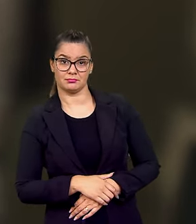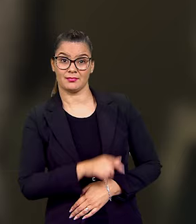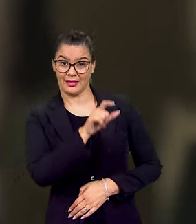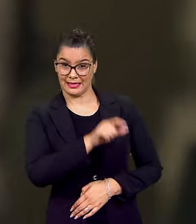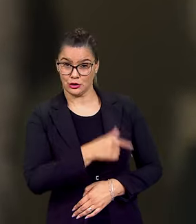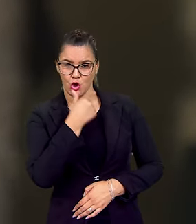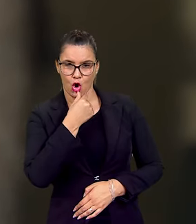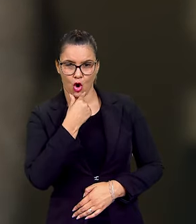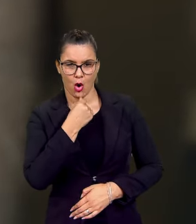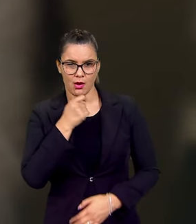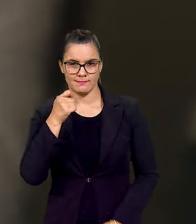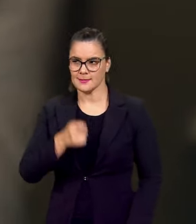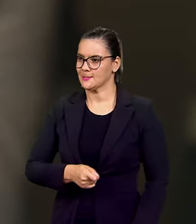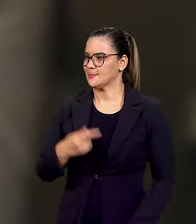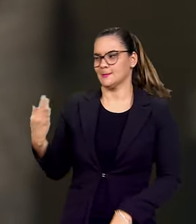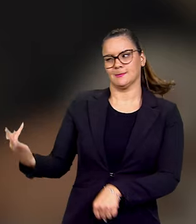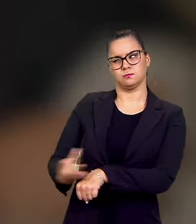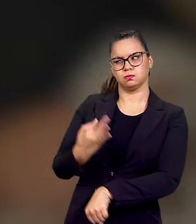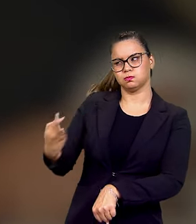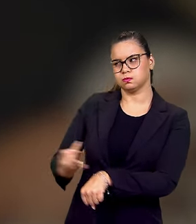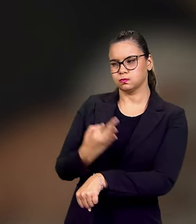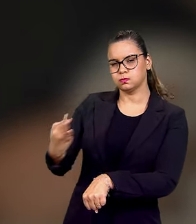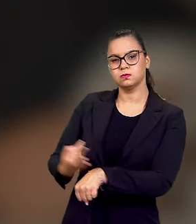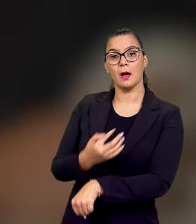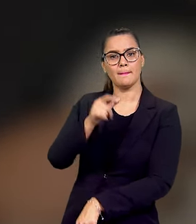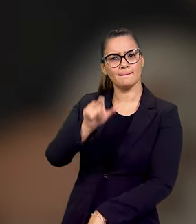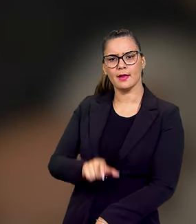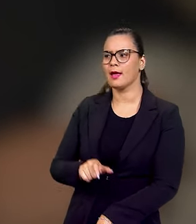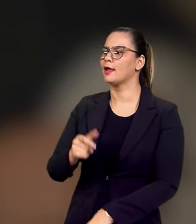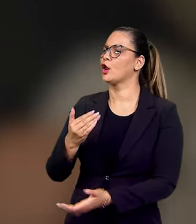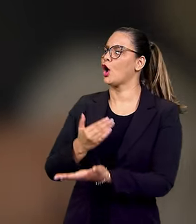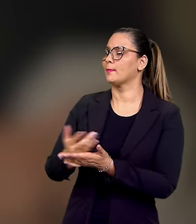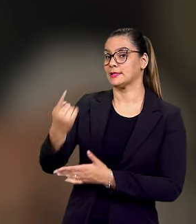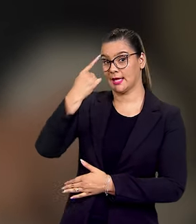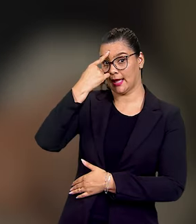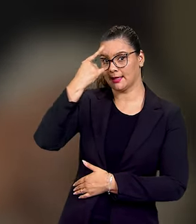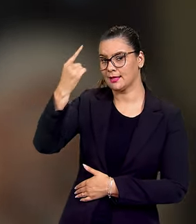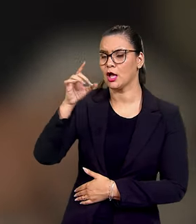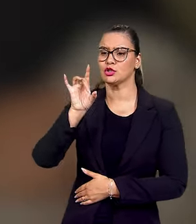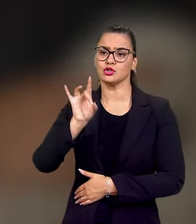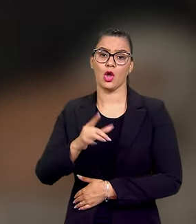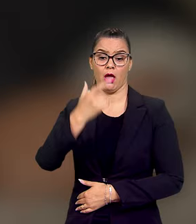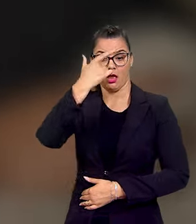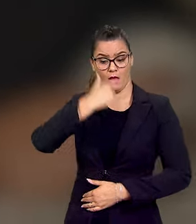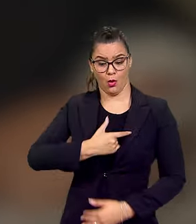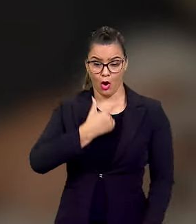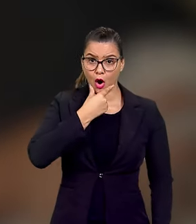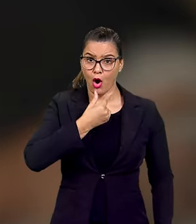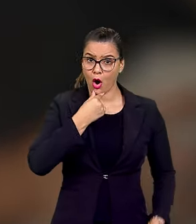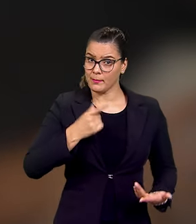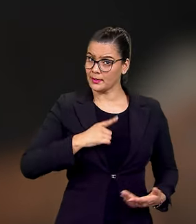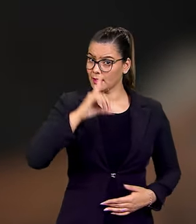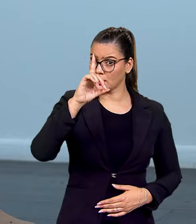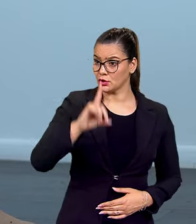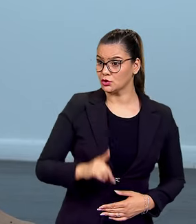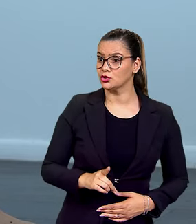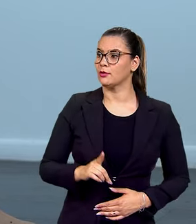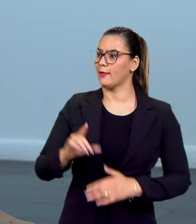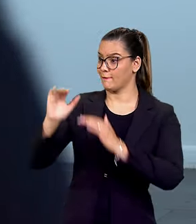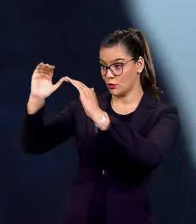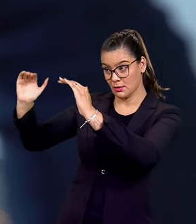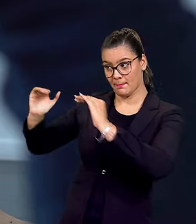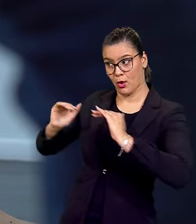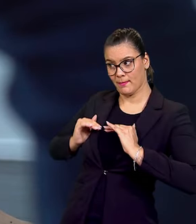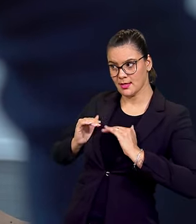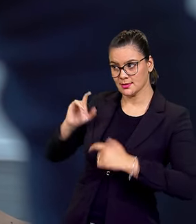vida delas. E esse homem possessivo não suporta isso. Para ele, tudo começa com a ideia de que, apenas por ser homem, ele tem